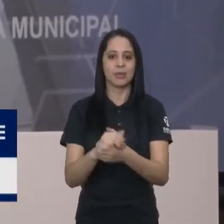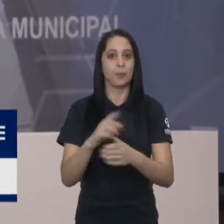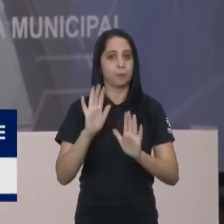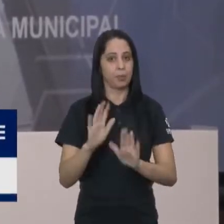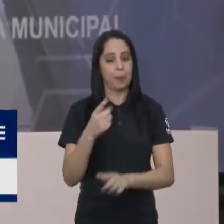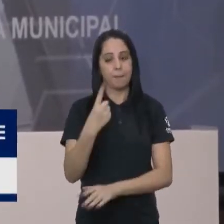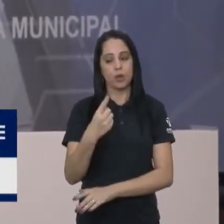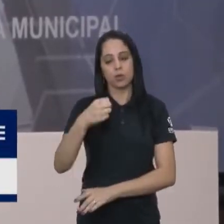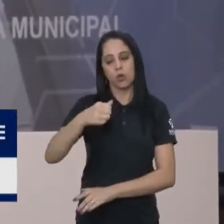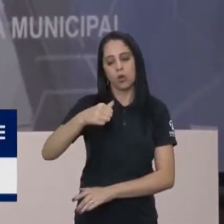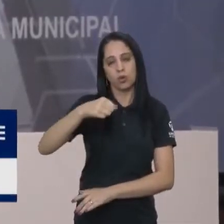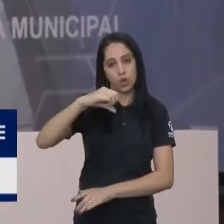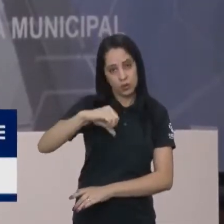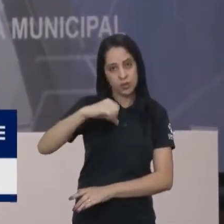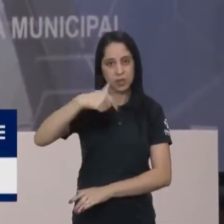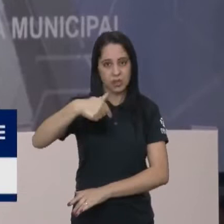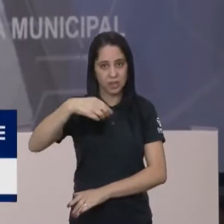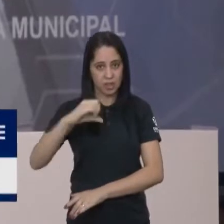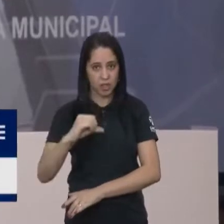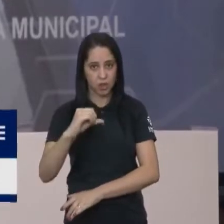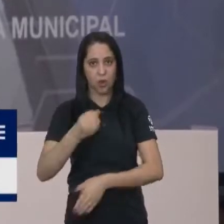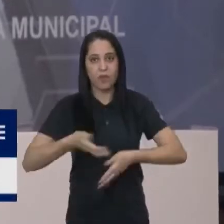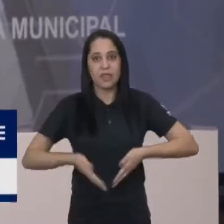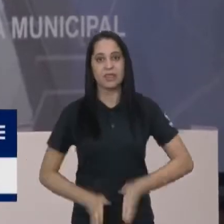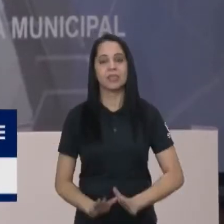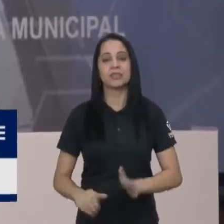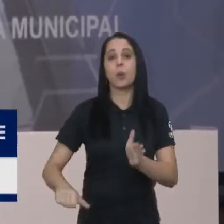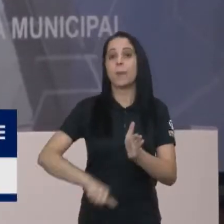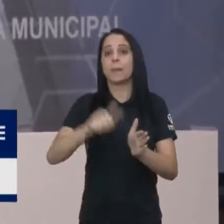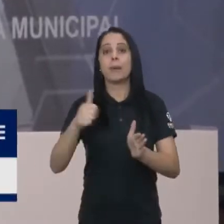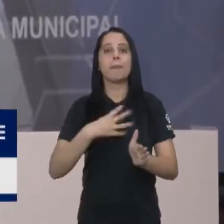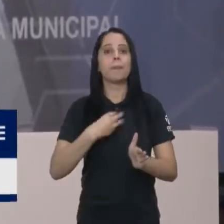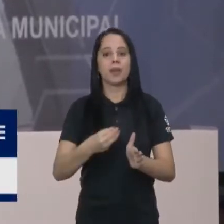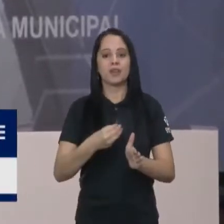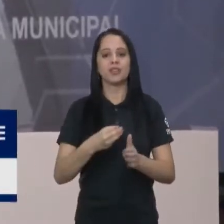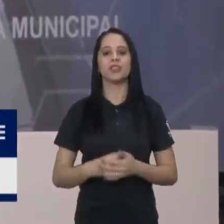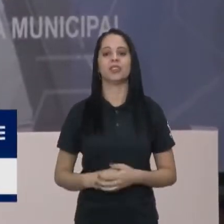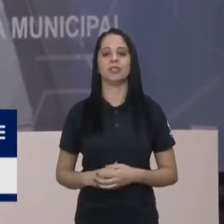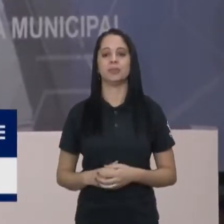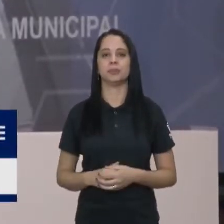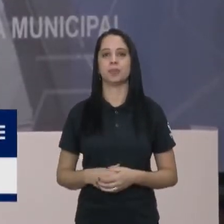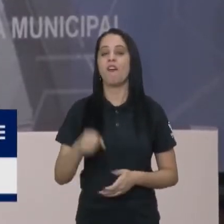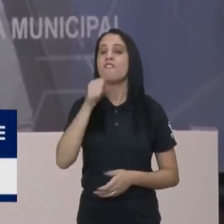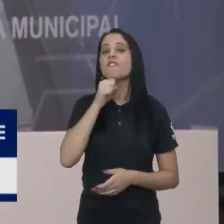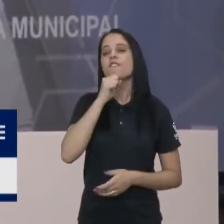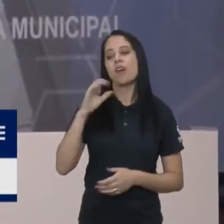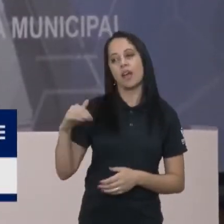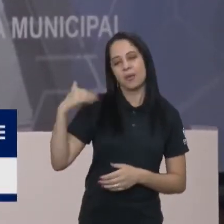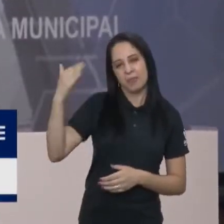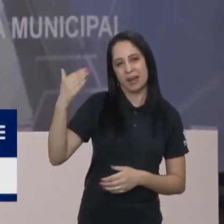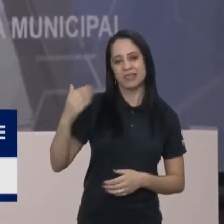1979, nasceu o primeiro filho do casal, Pedro Henrique, mais velho do que eu.